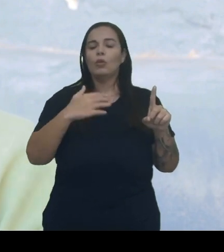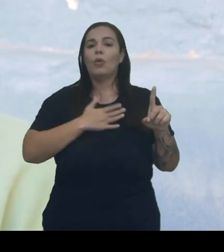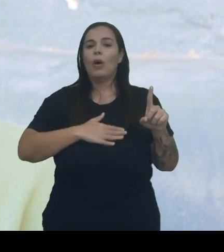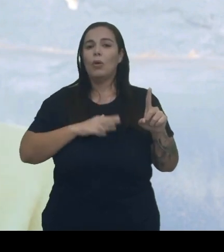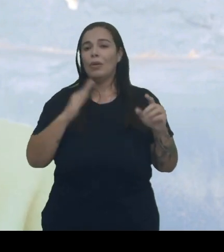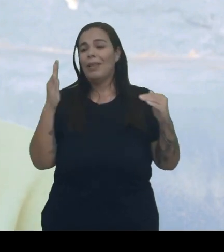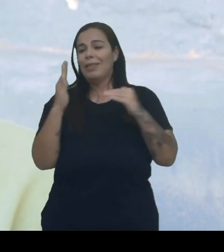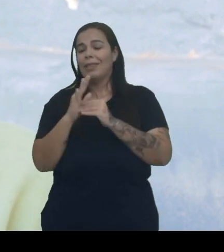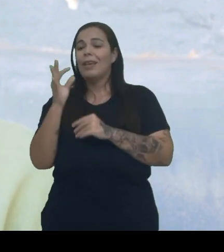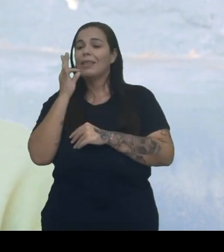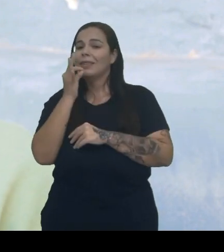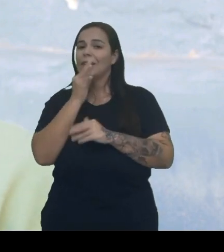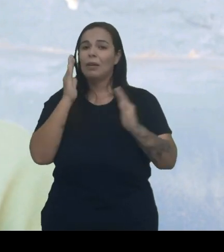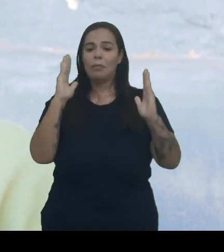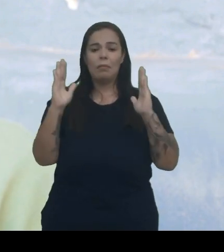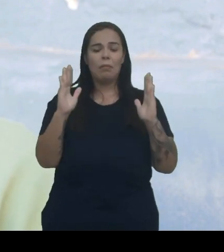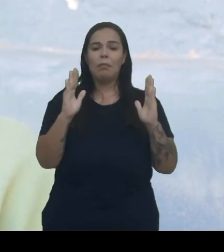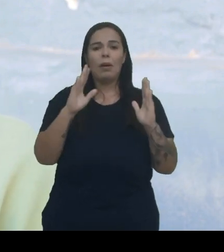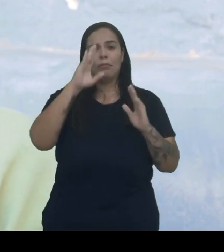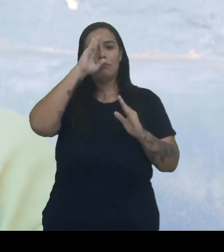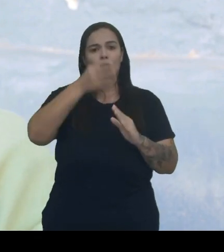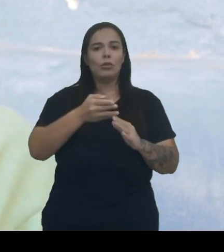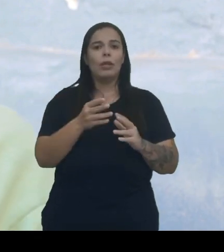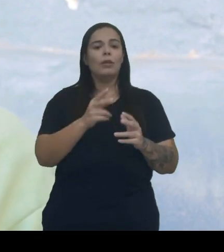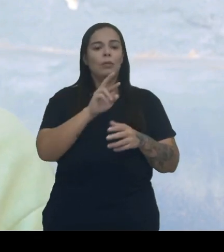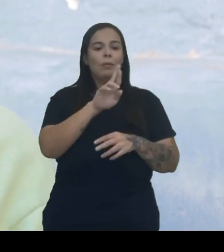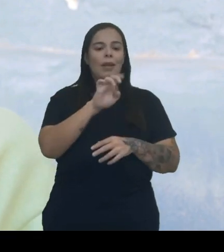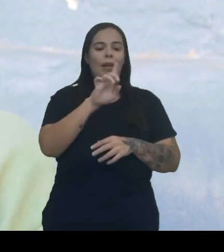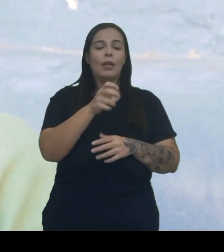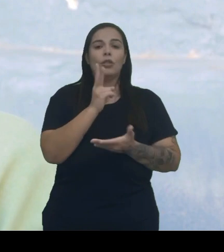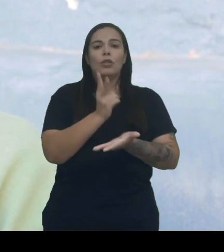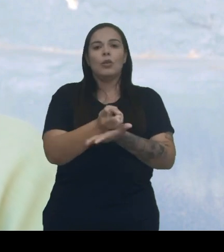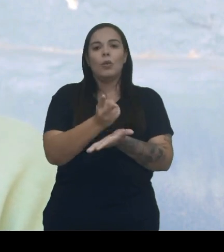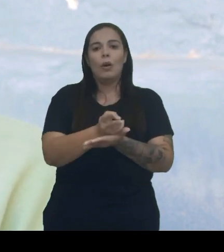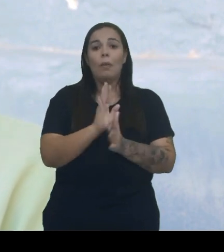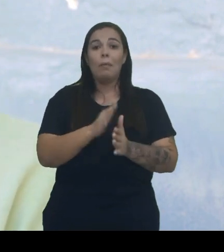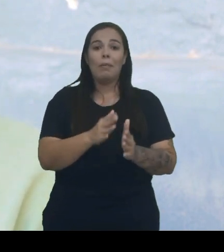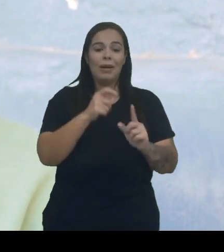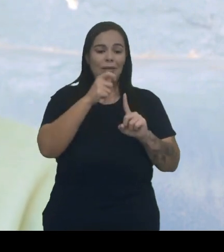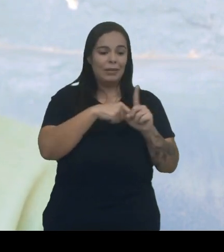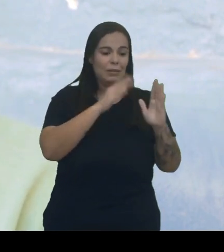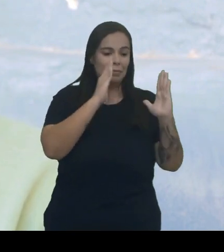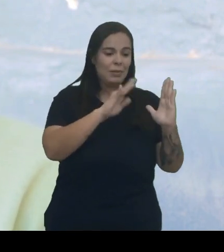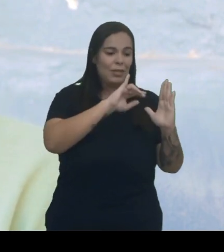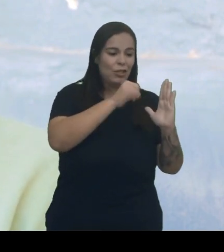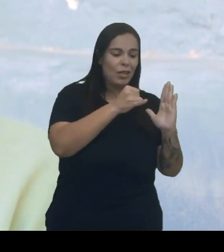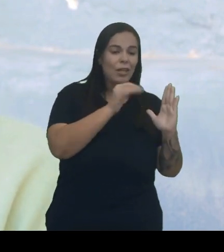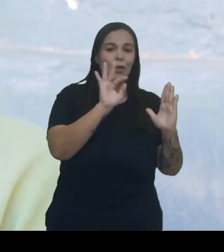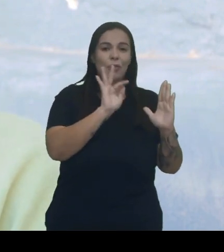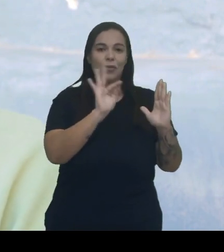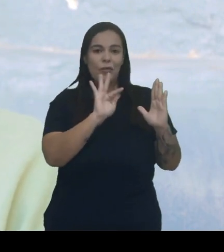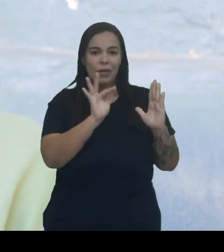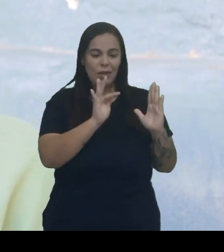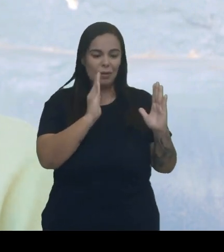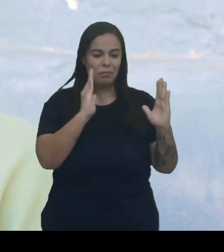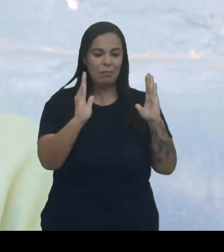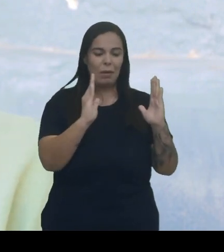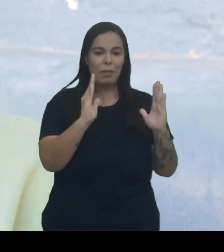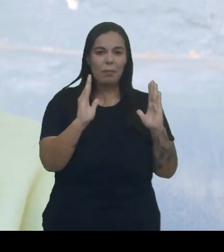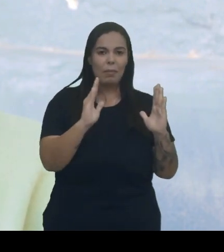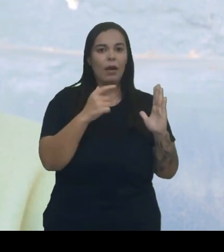você pescava tainha direto com essa rede. Mas só que dentro do mês de janeiro, fevereiro, que era o mês do xerelete